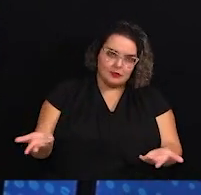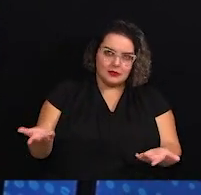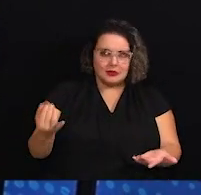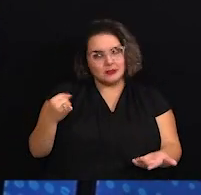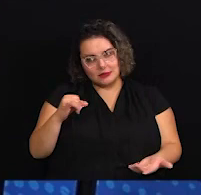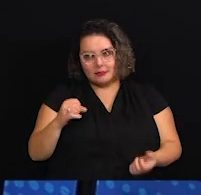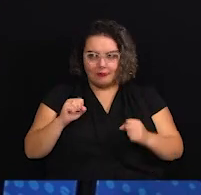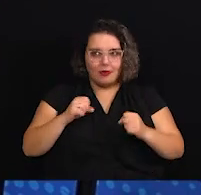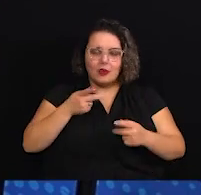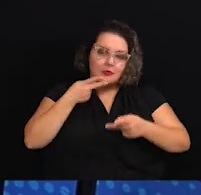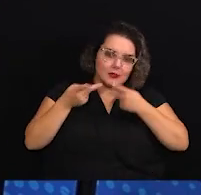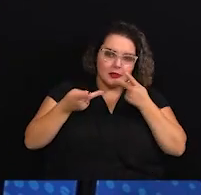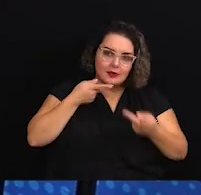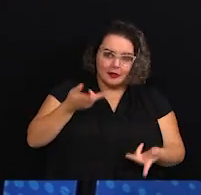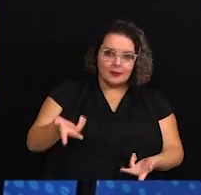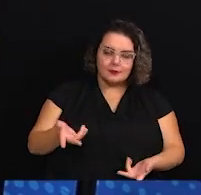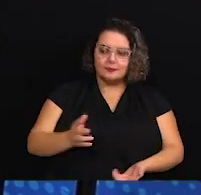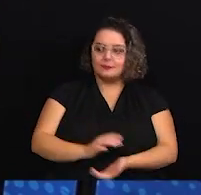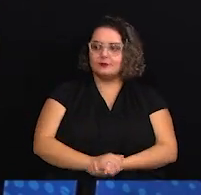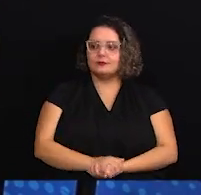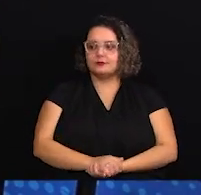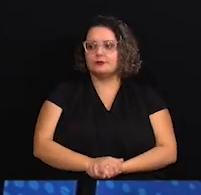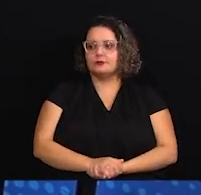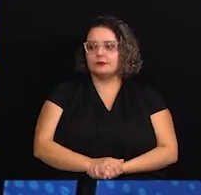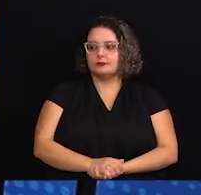posso dizer assim, entendeu?